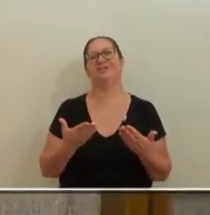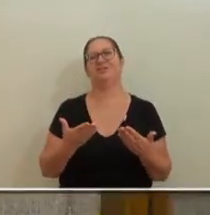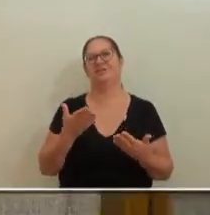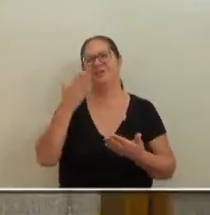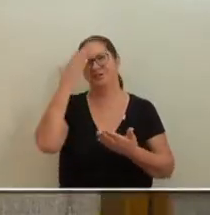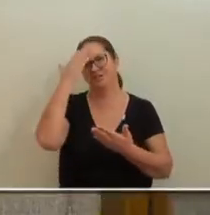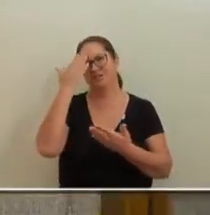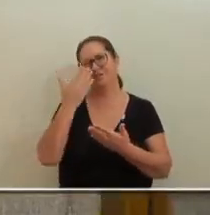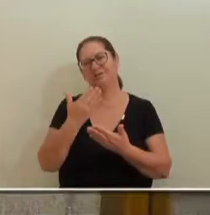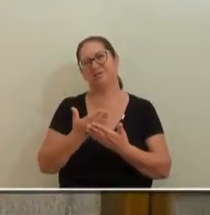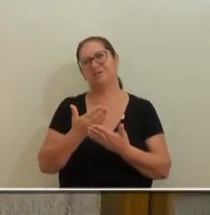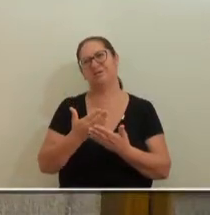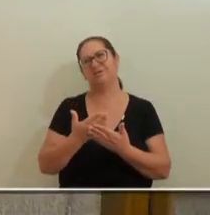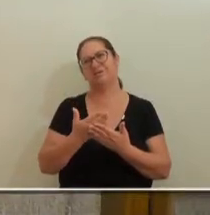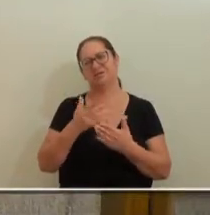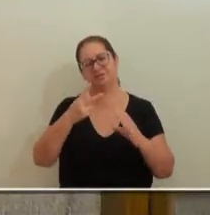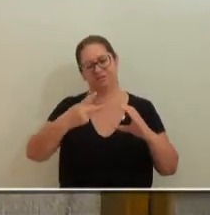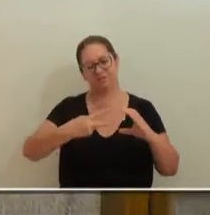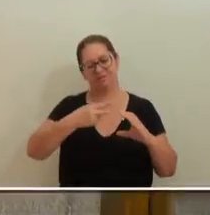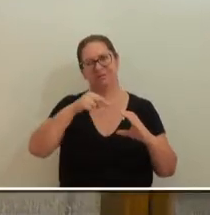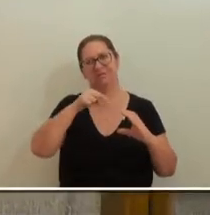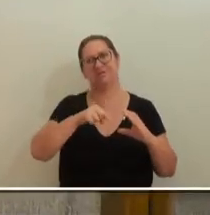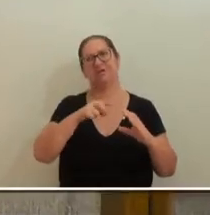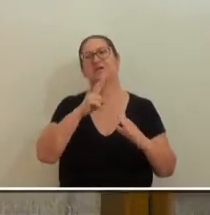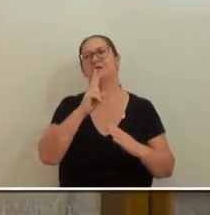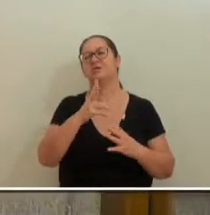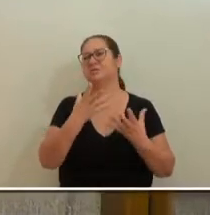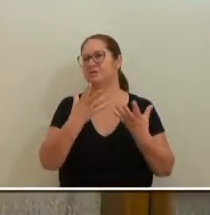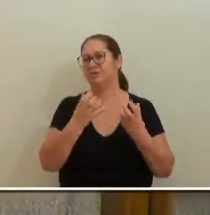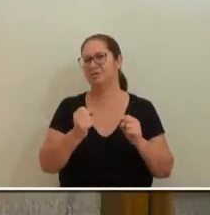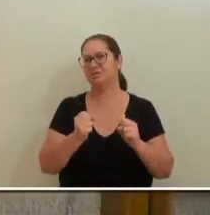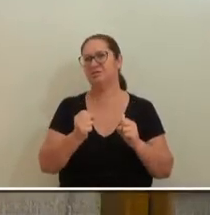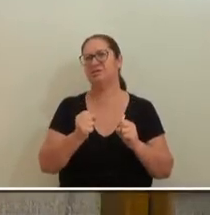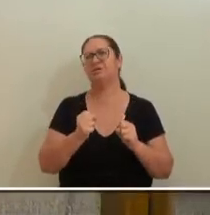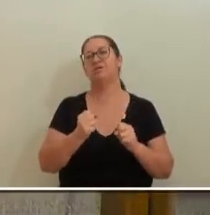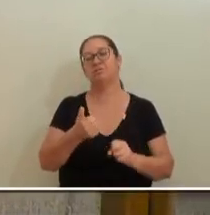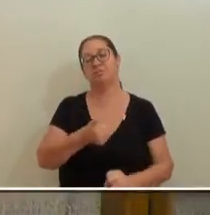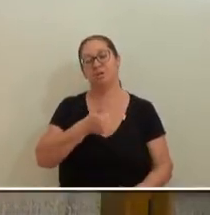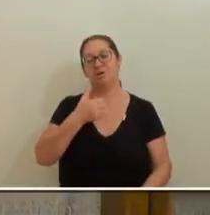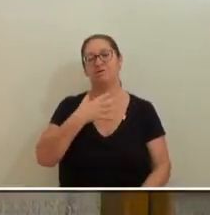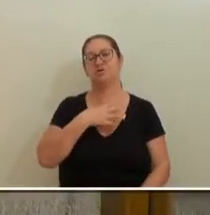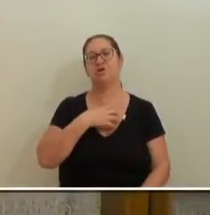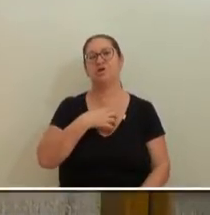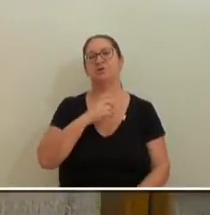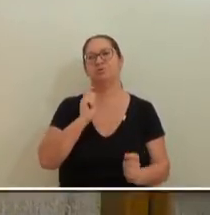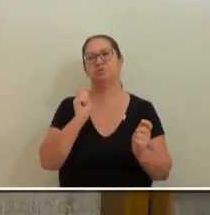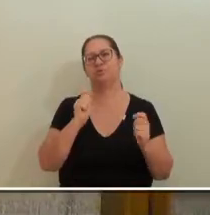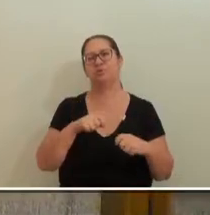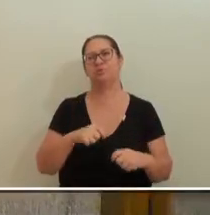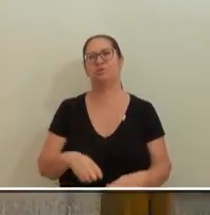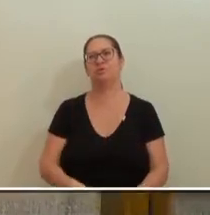Agradecer a esta casa que sempre nos acolhe da melhor maneira possível, a todos aqui.